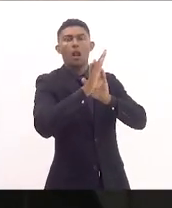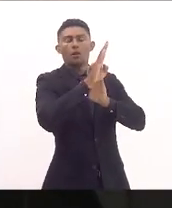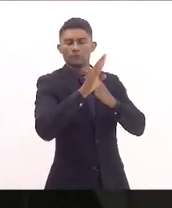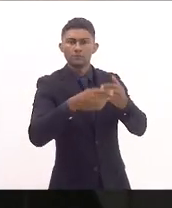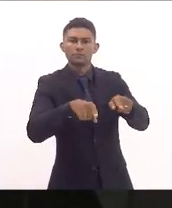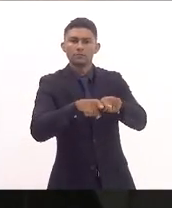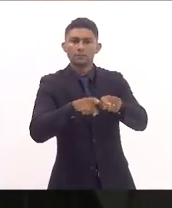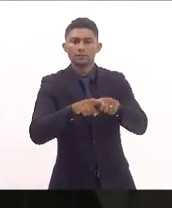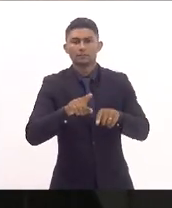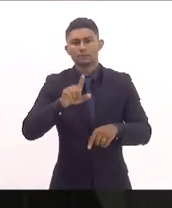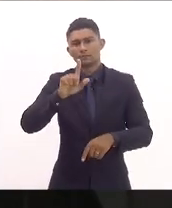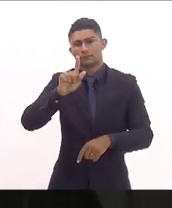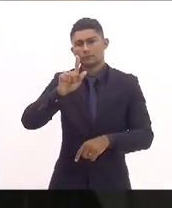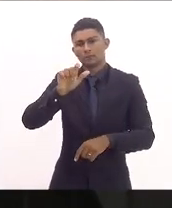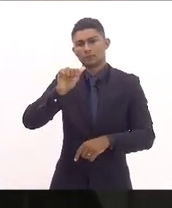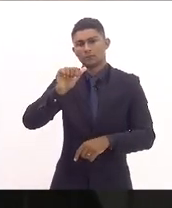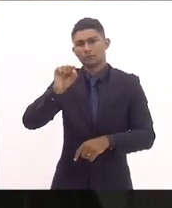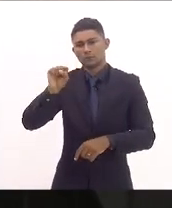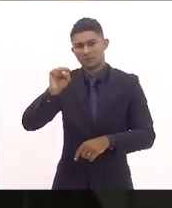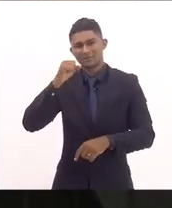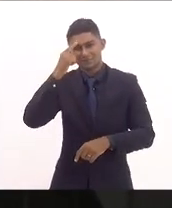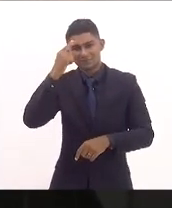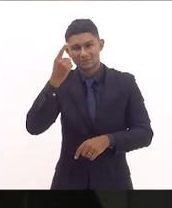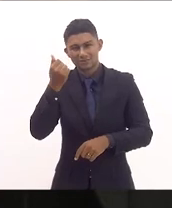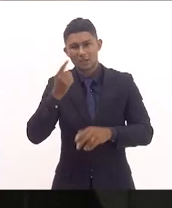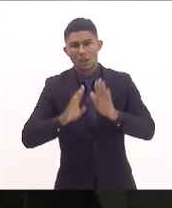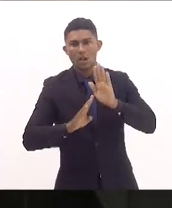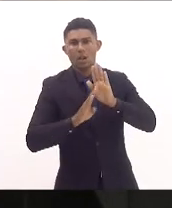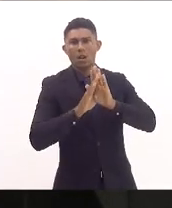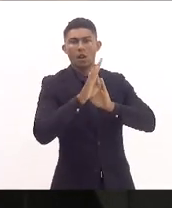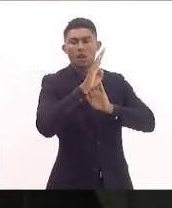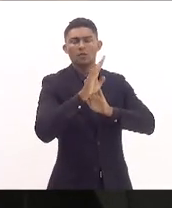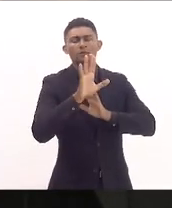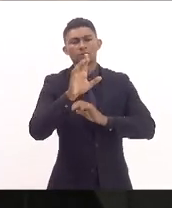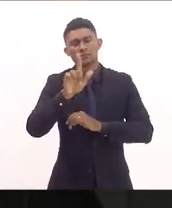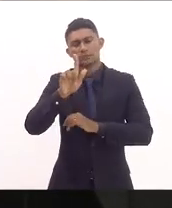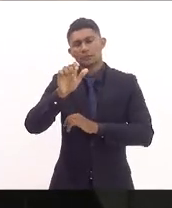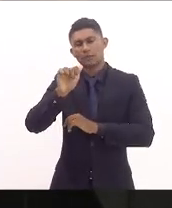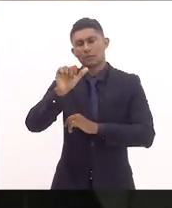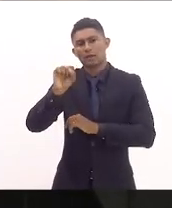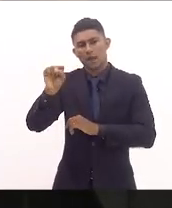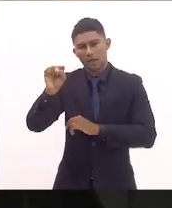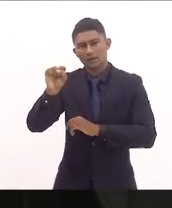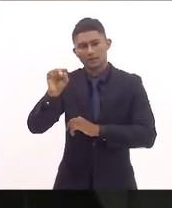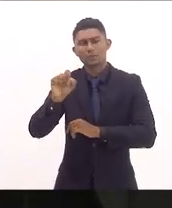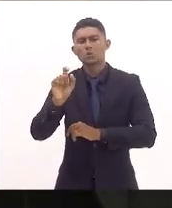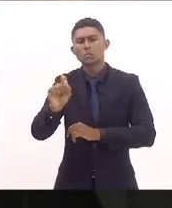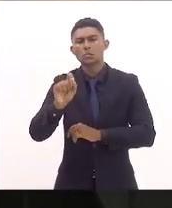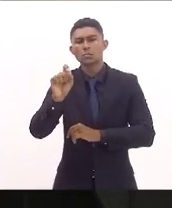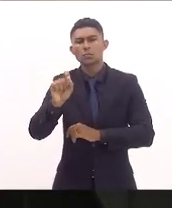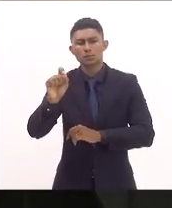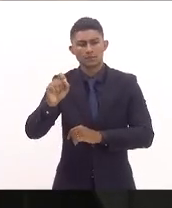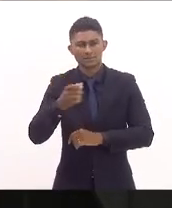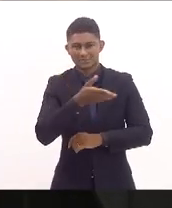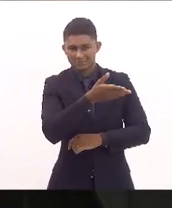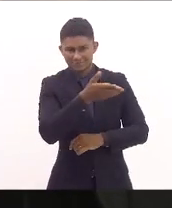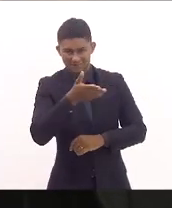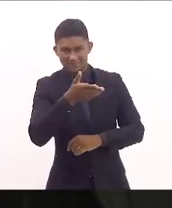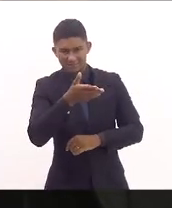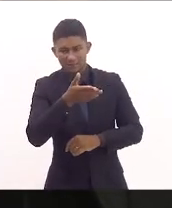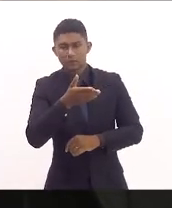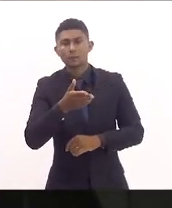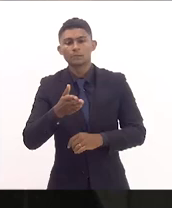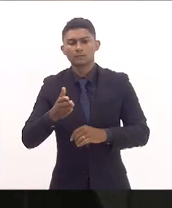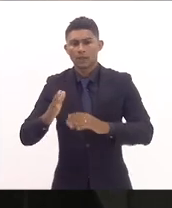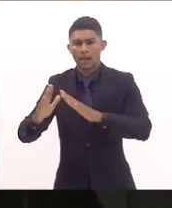sobre o gás o gás é fornecido e as instalações domiciliares